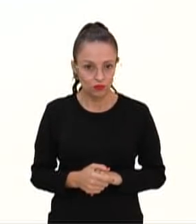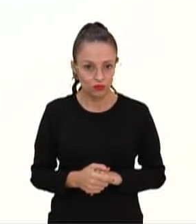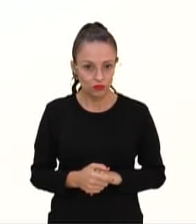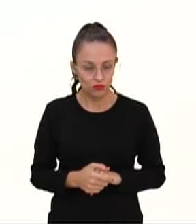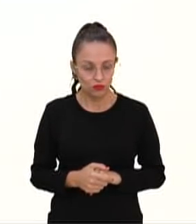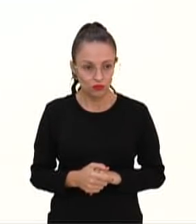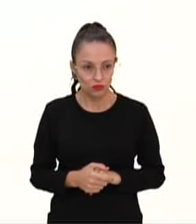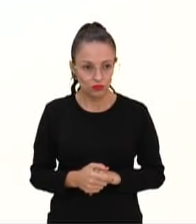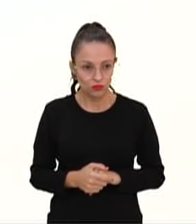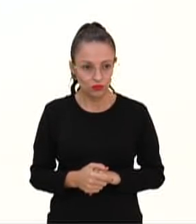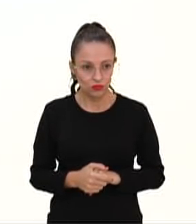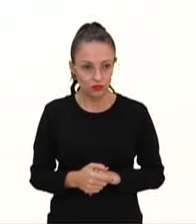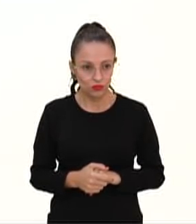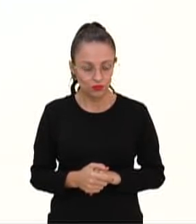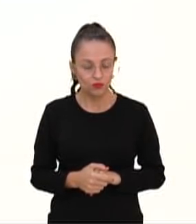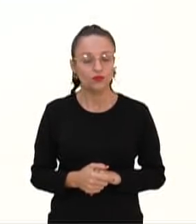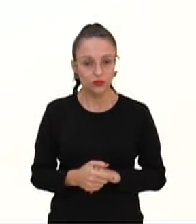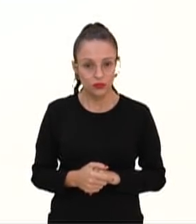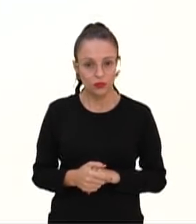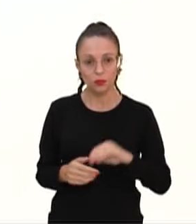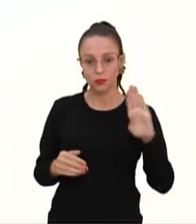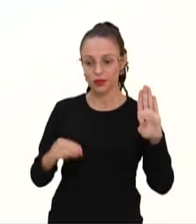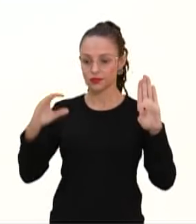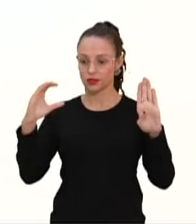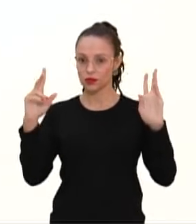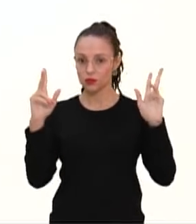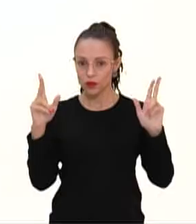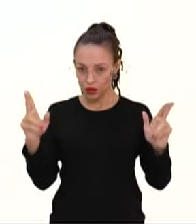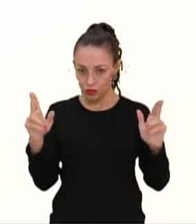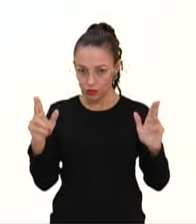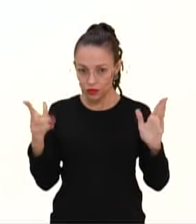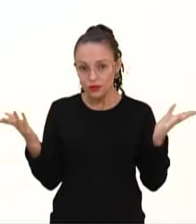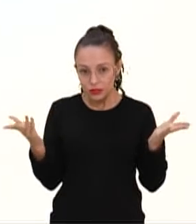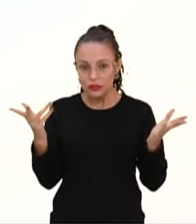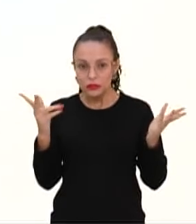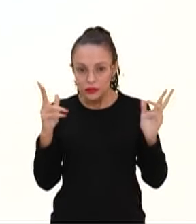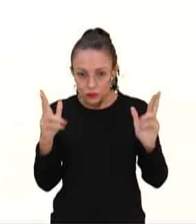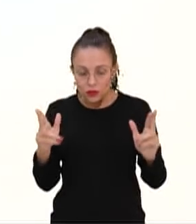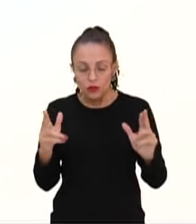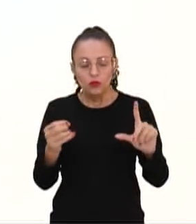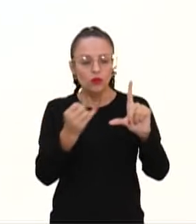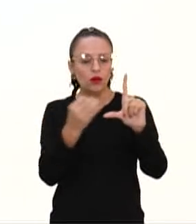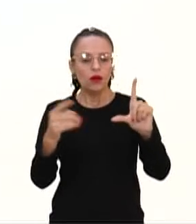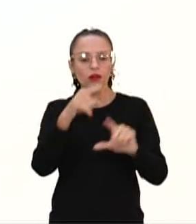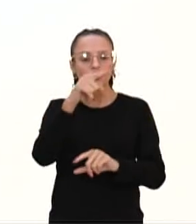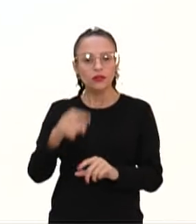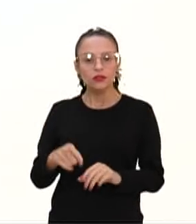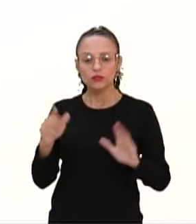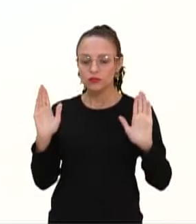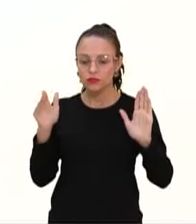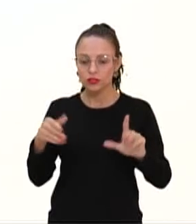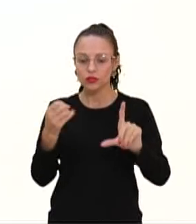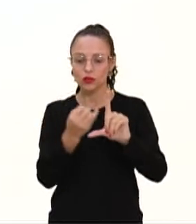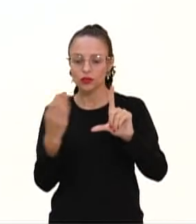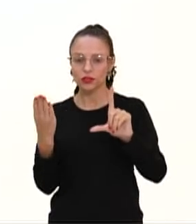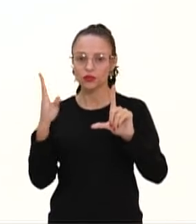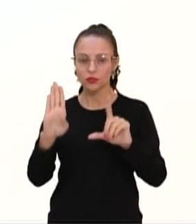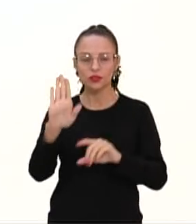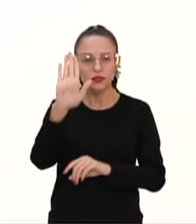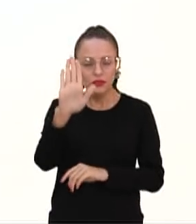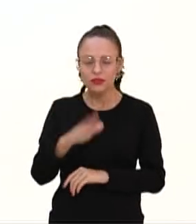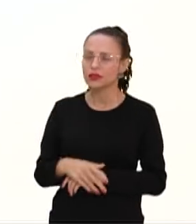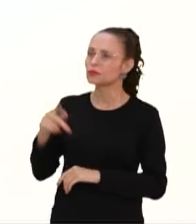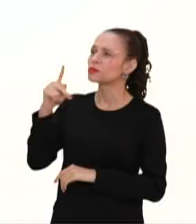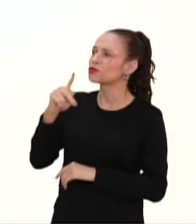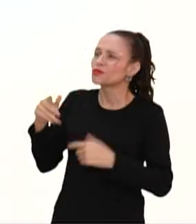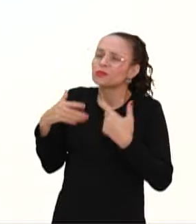Então, isso vai implicar em B igual a C, porque se as bases são iguais, eu esqueço os logaritmos e trabalho com os logaritmando. Fala assim,